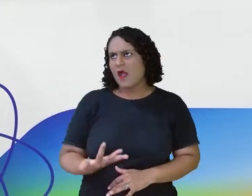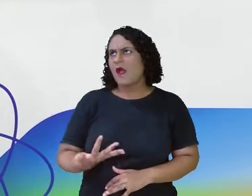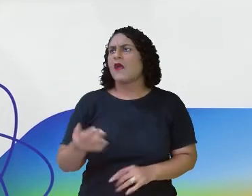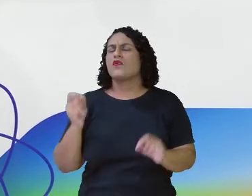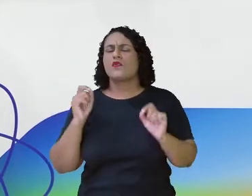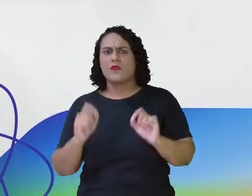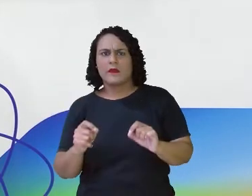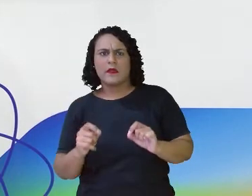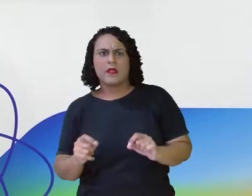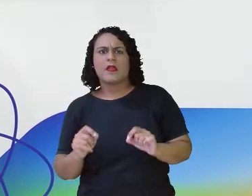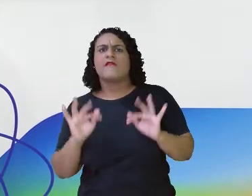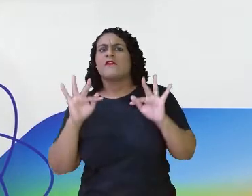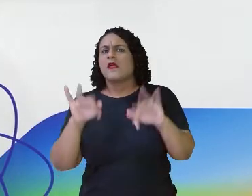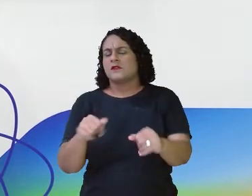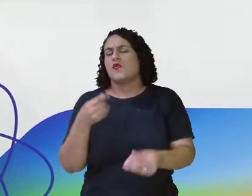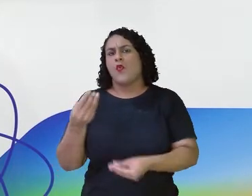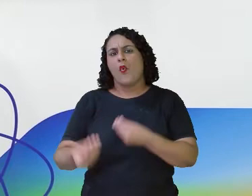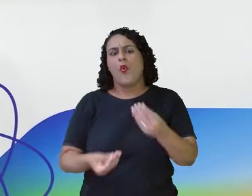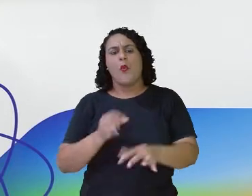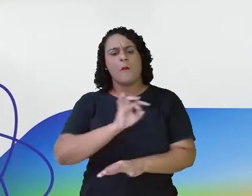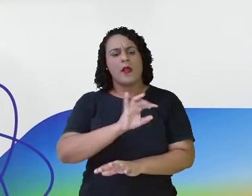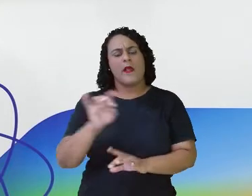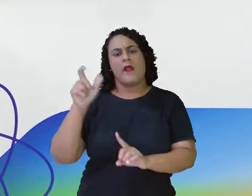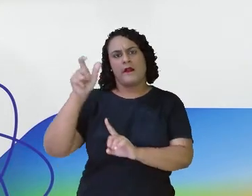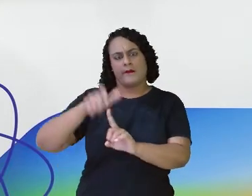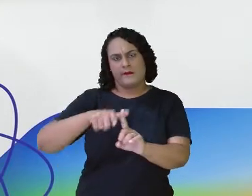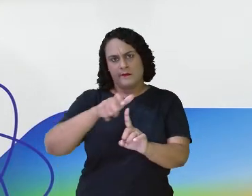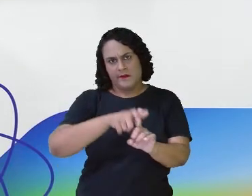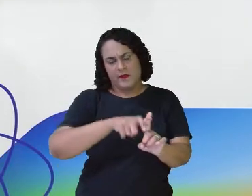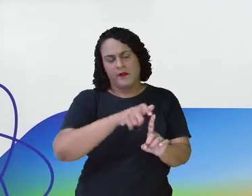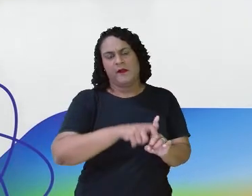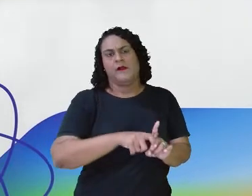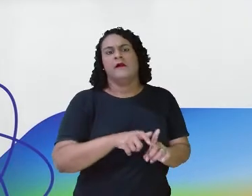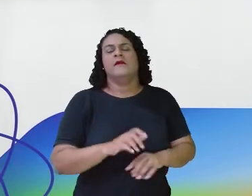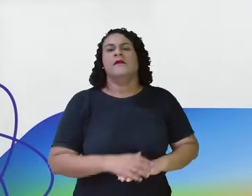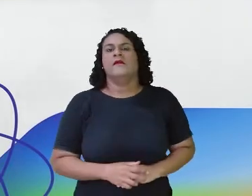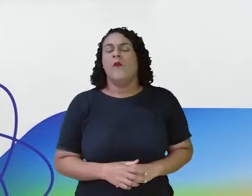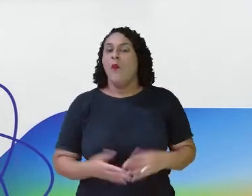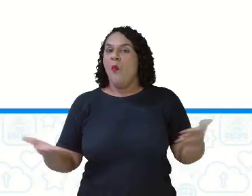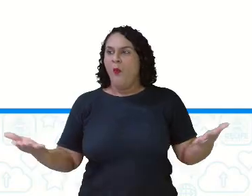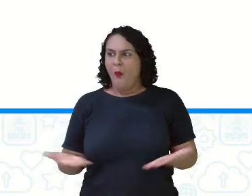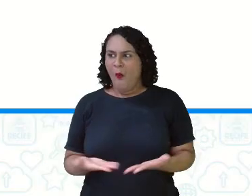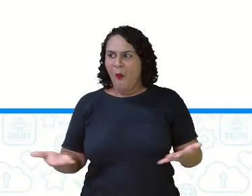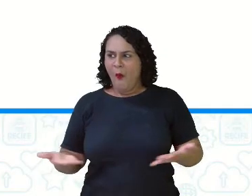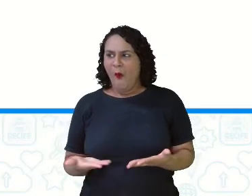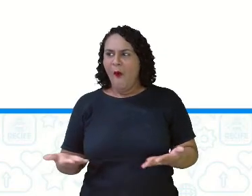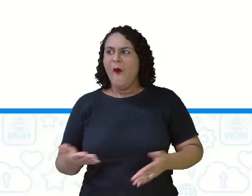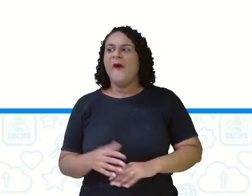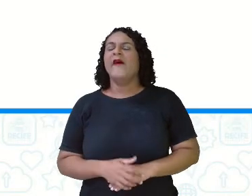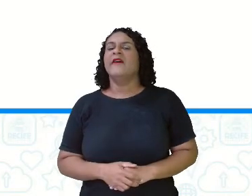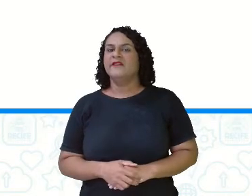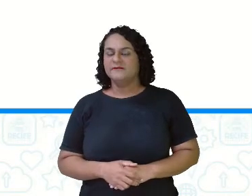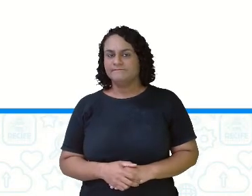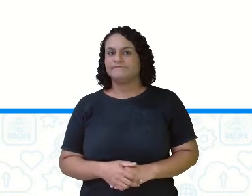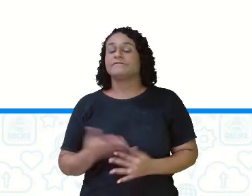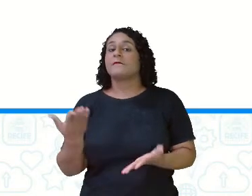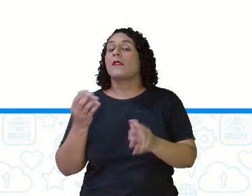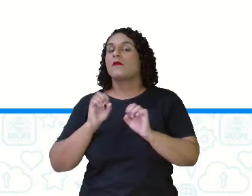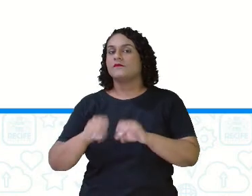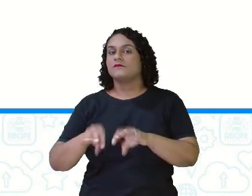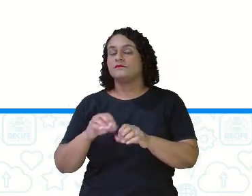fim teve cada personagem ali naquele conto. Hoje, vamos trabalhar exatamente o